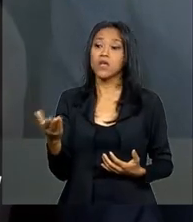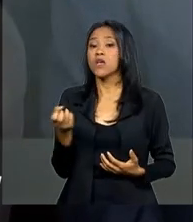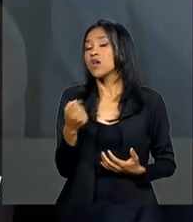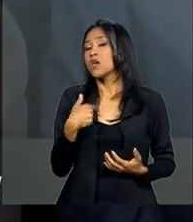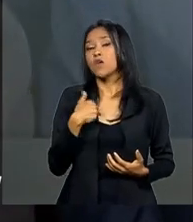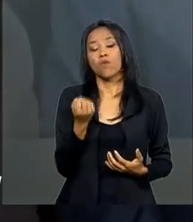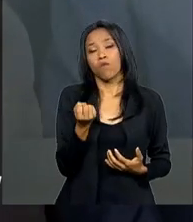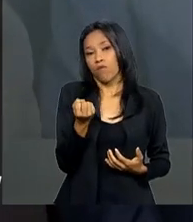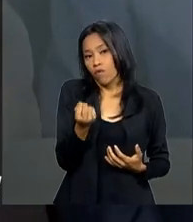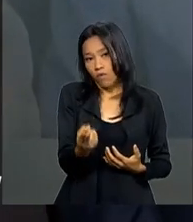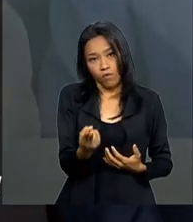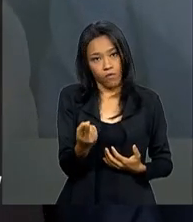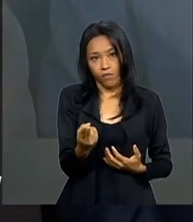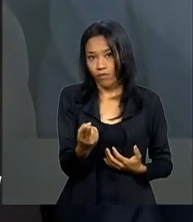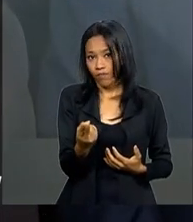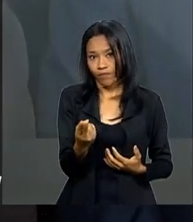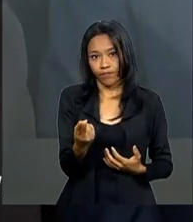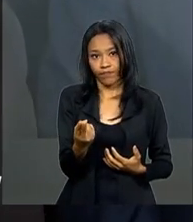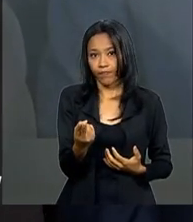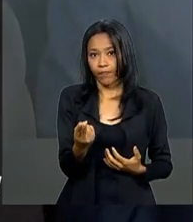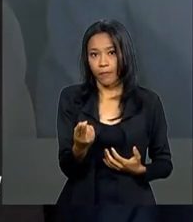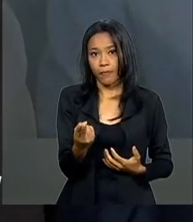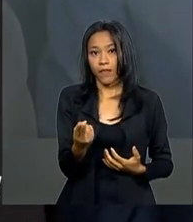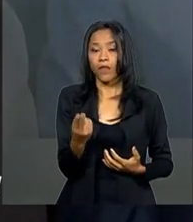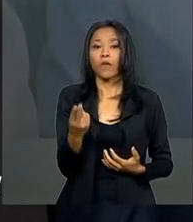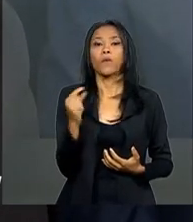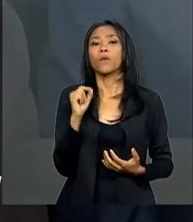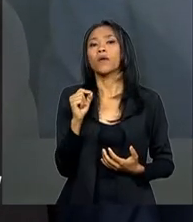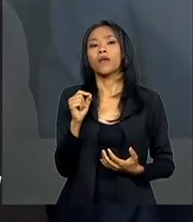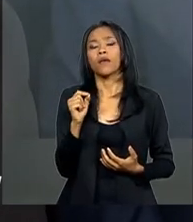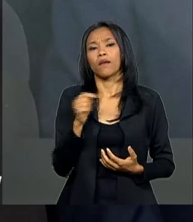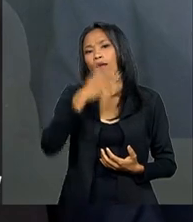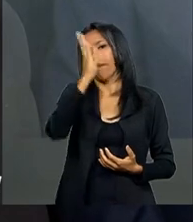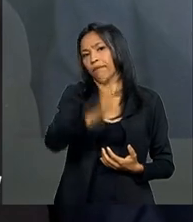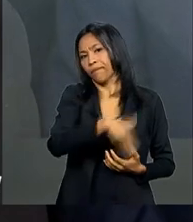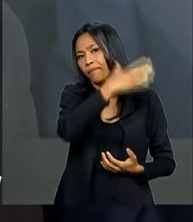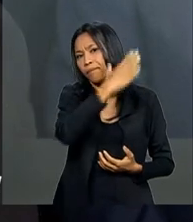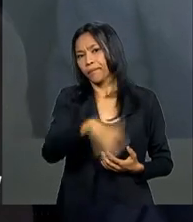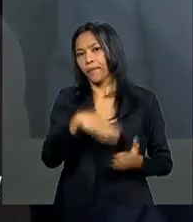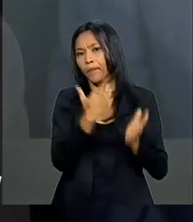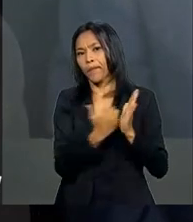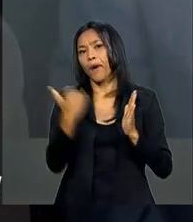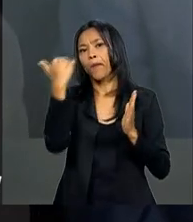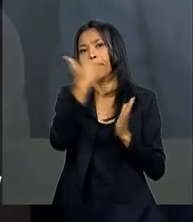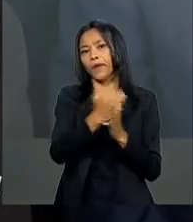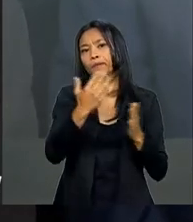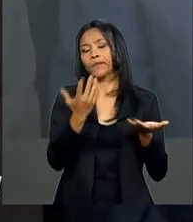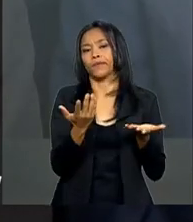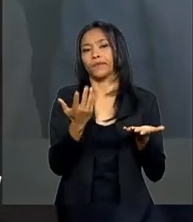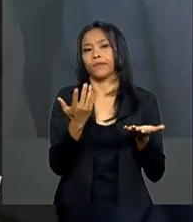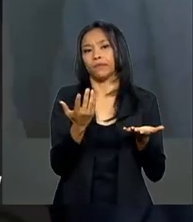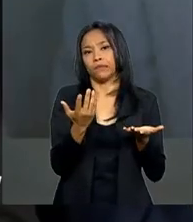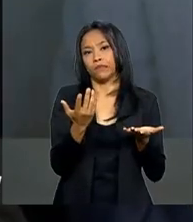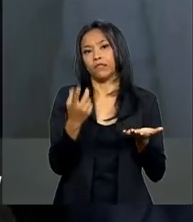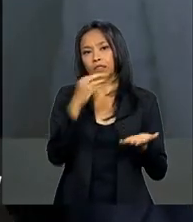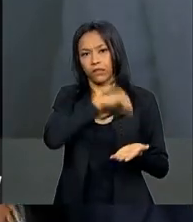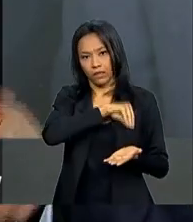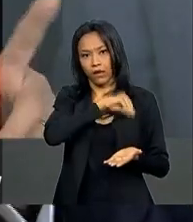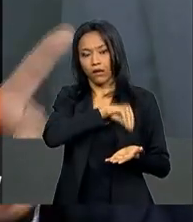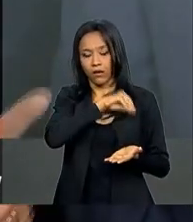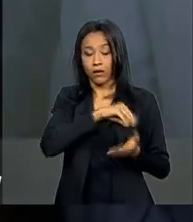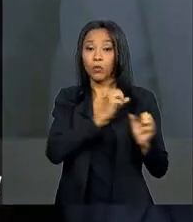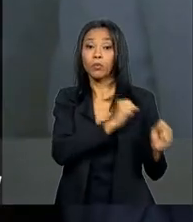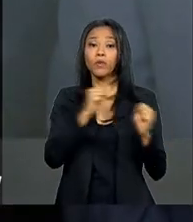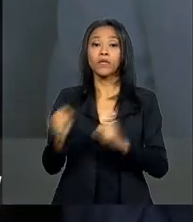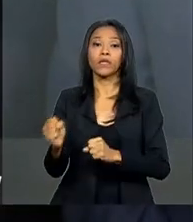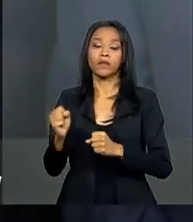suspender o aumento dos servidores do Poder Executivo porque qualquer